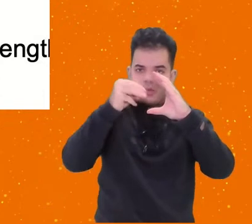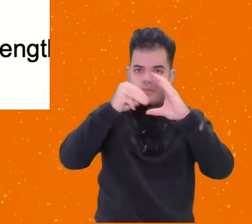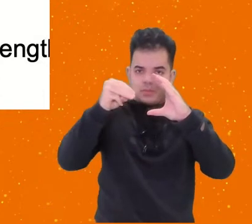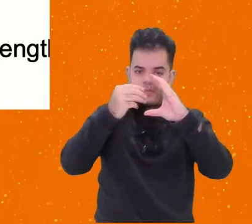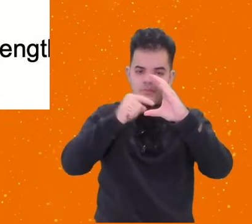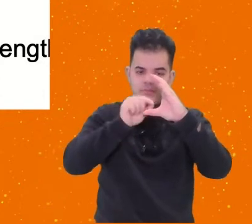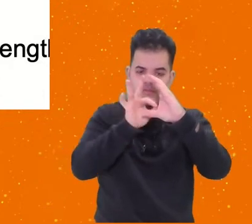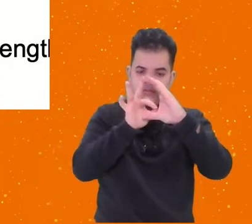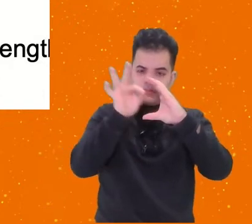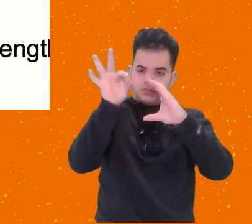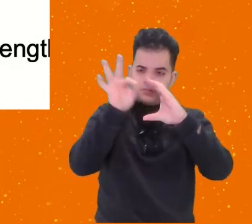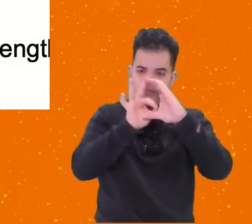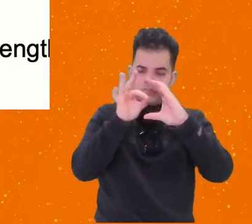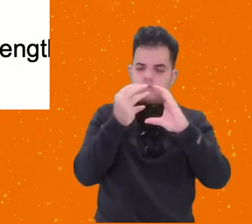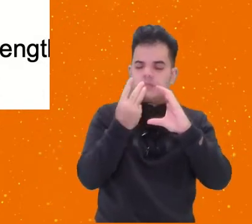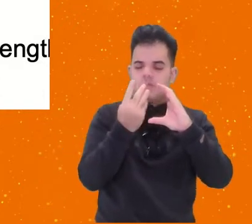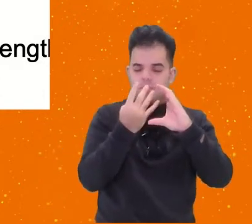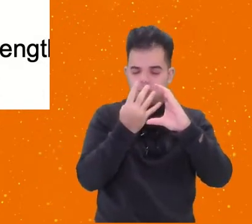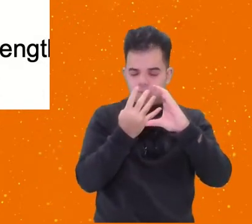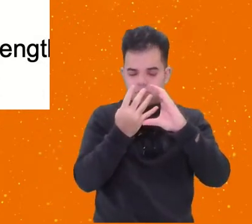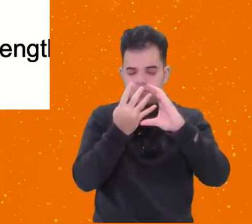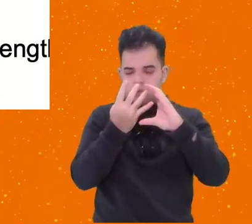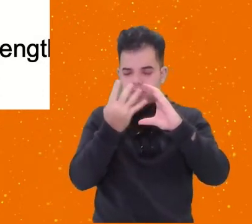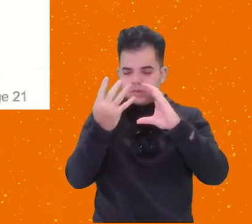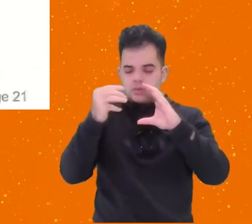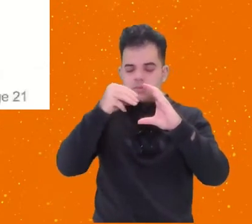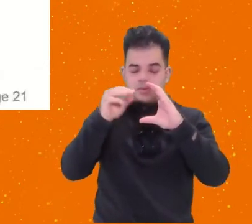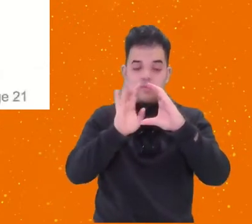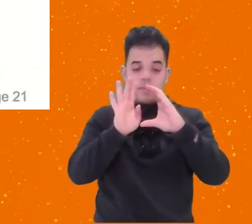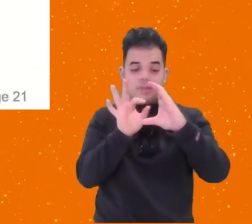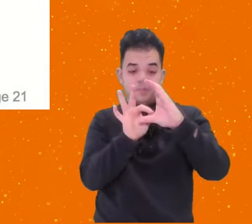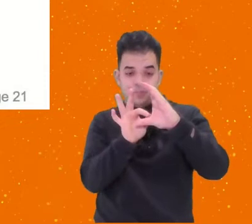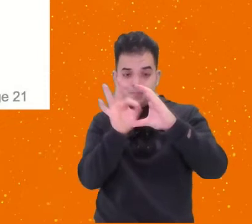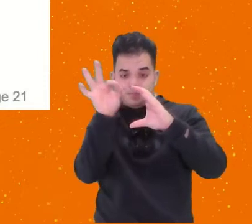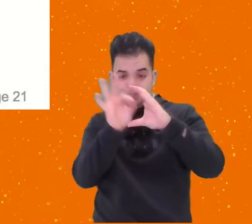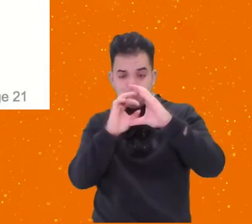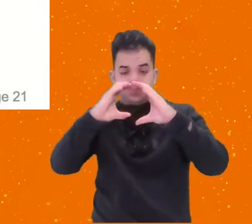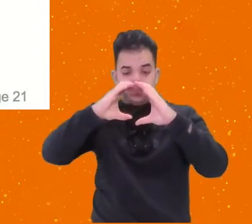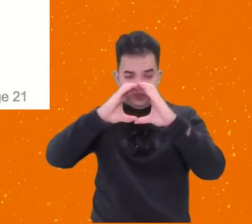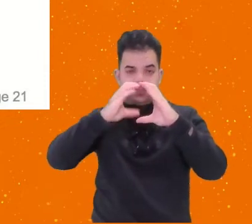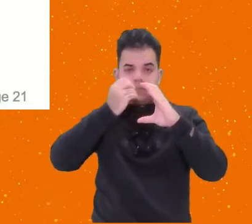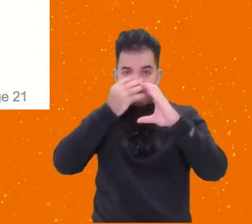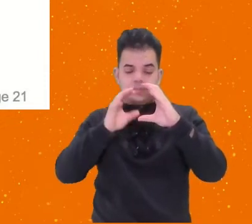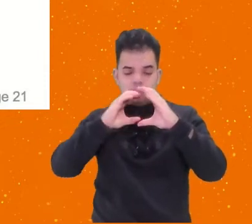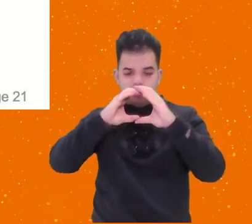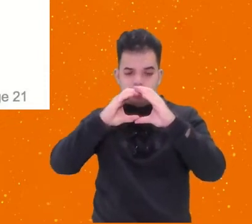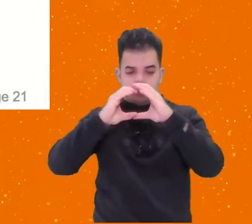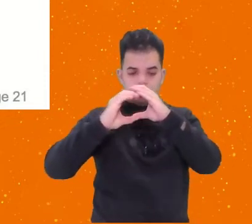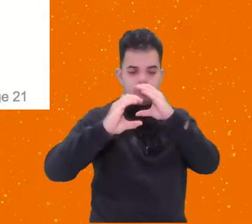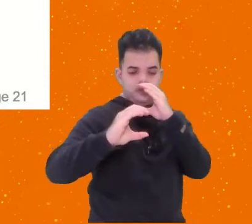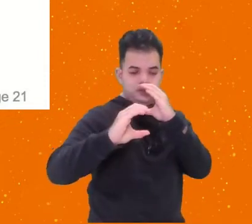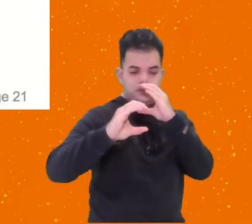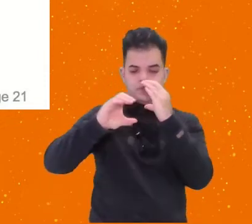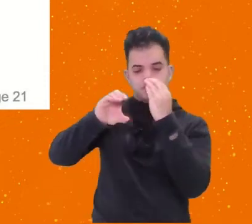milímetros de profundidade com um diâmetro maior. E que é, na verdade, a ARRI